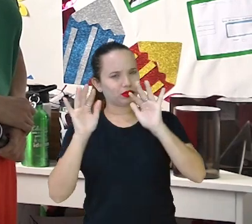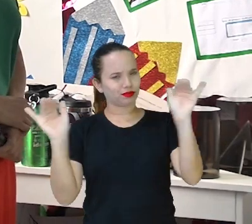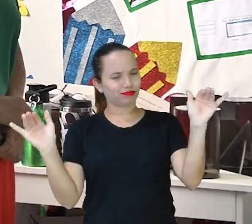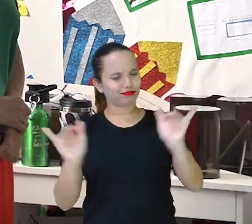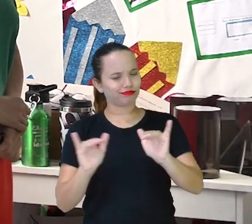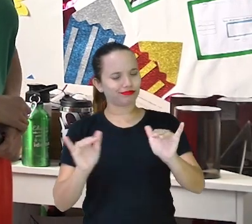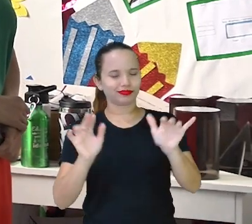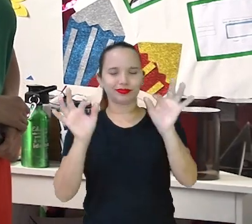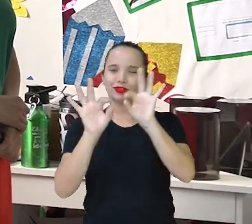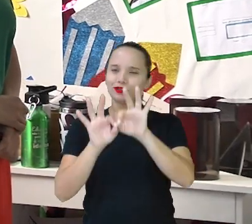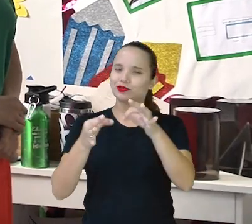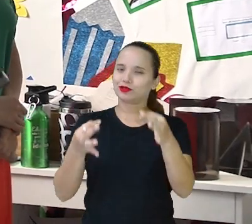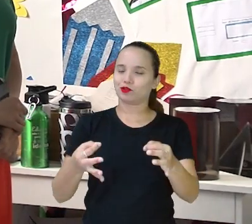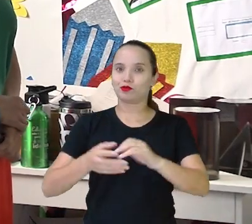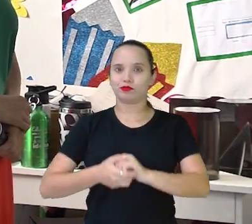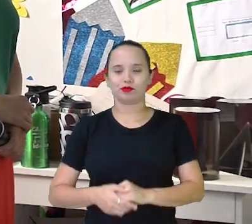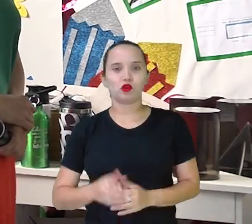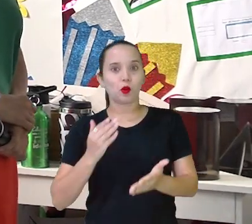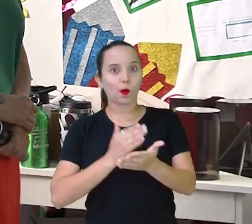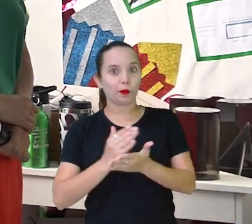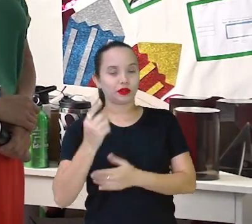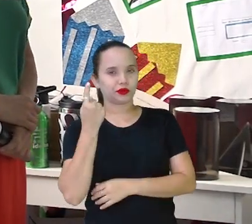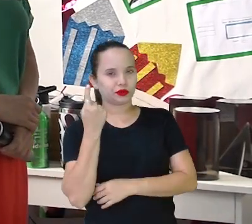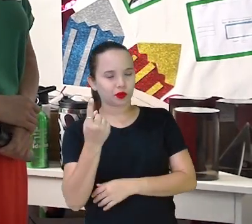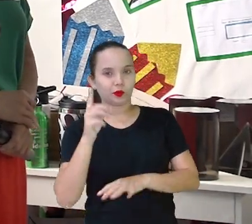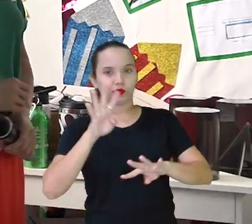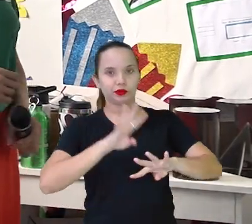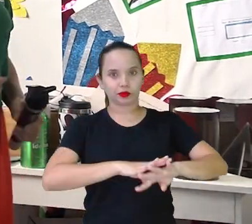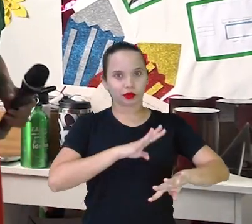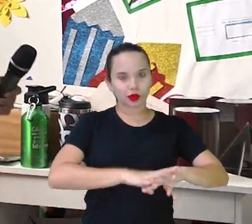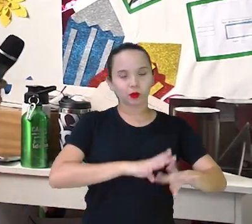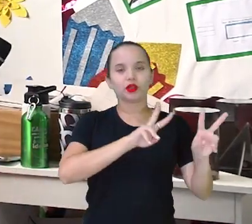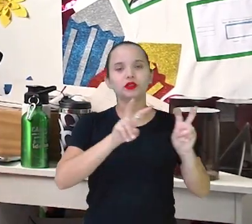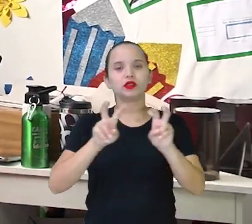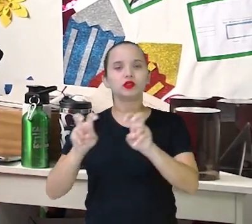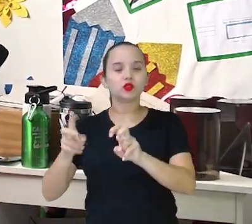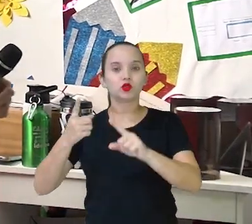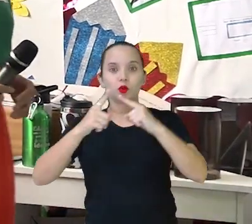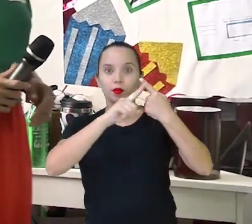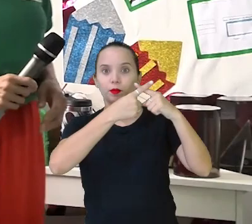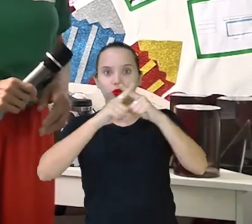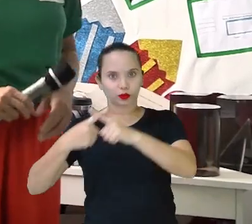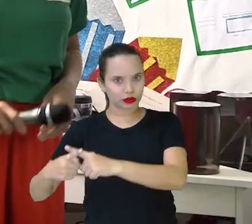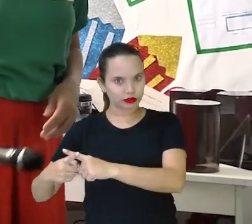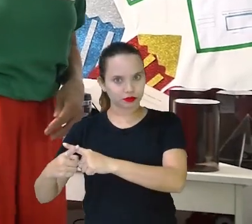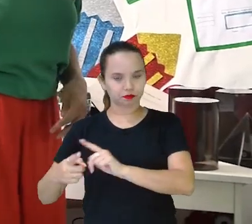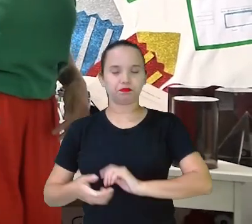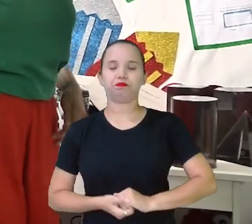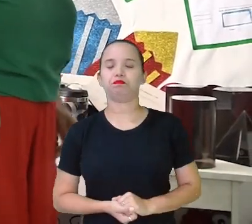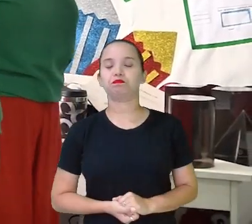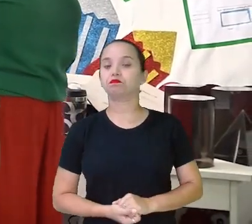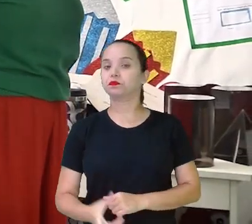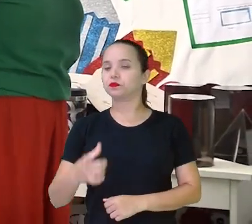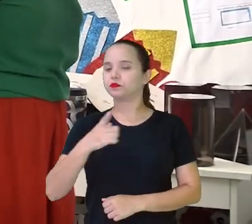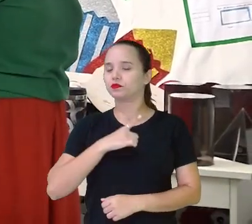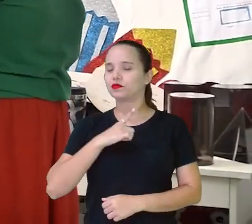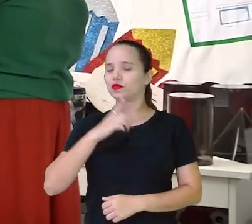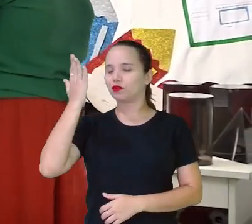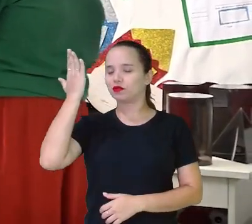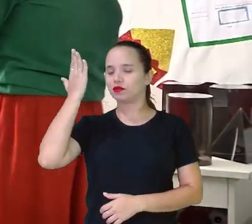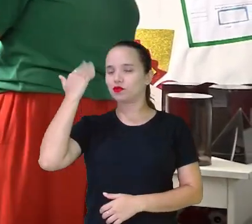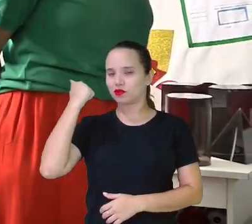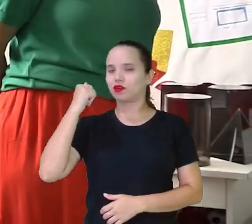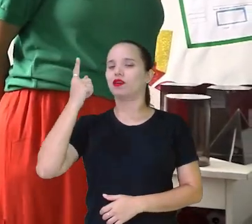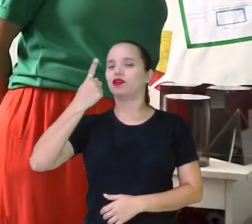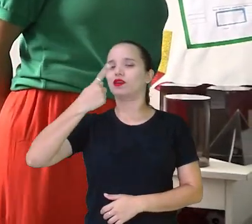vai começar com uma, que é a de matemática, falando sobre multiplicação. Eu tenho certeza que vocês não